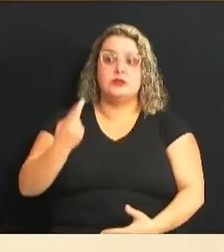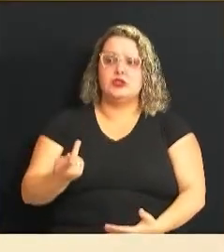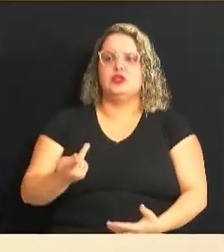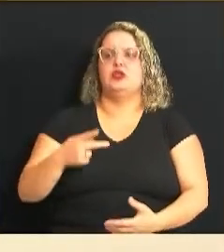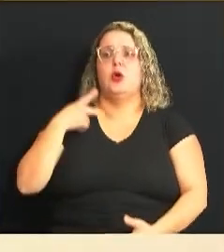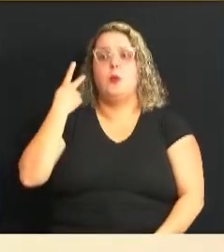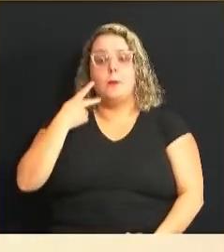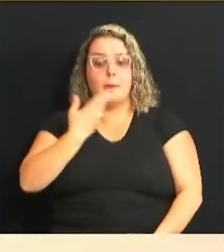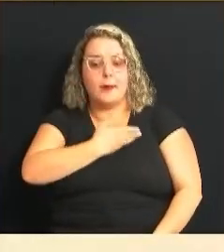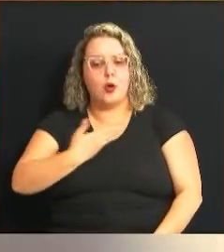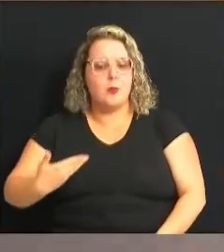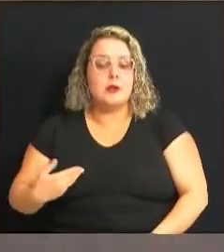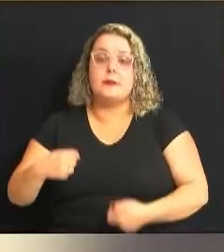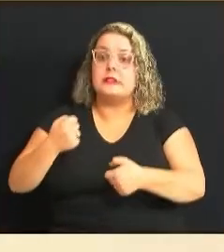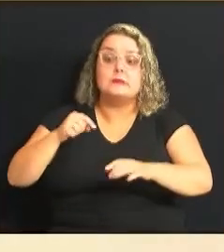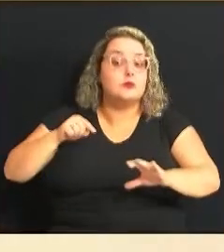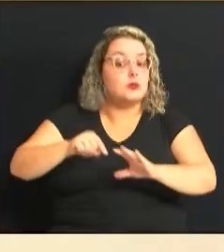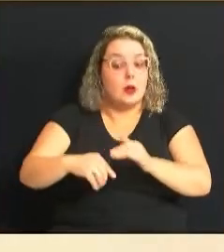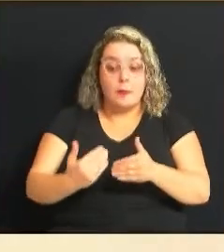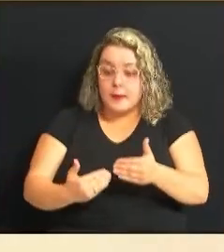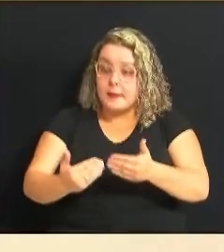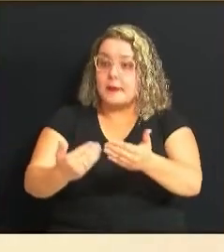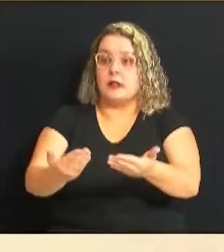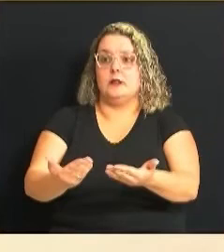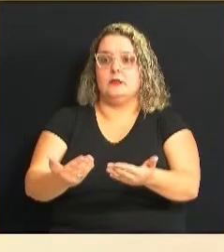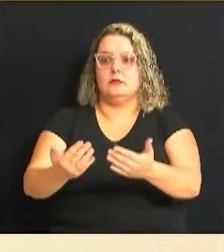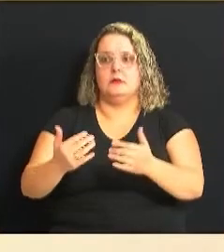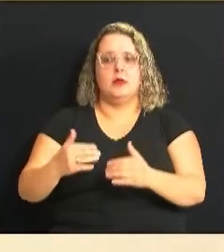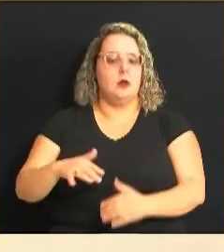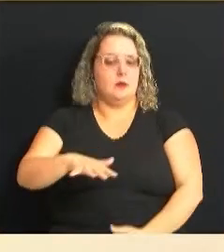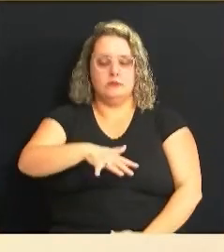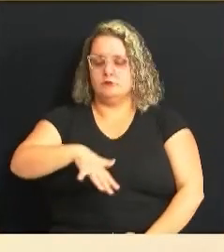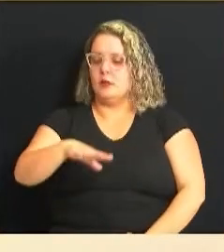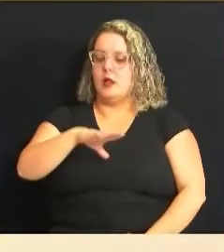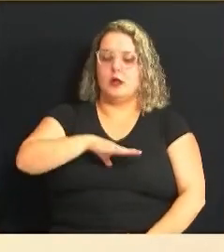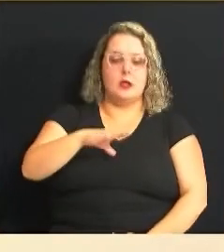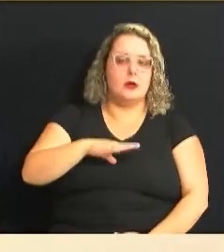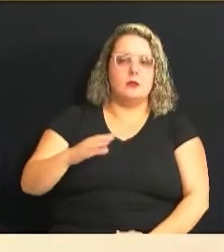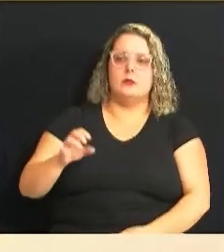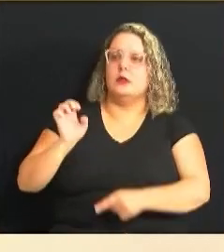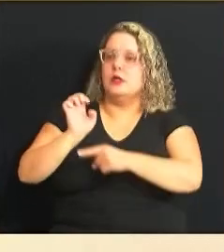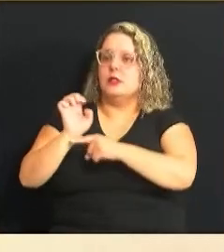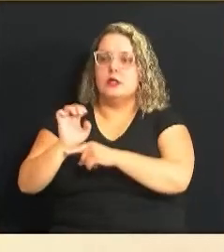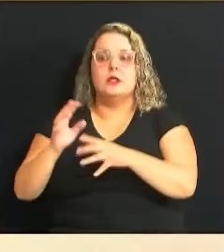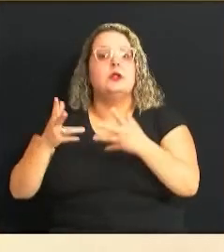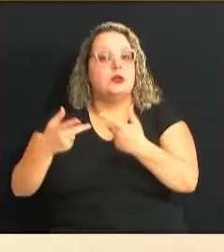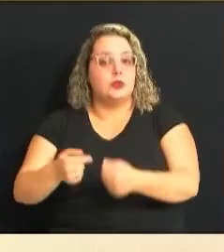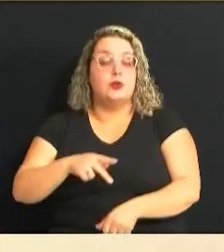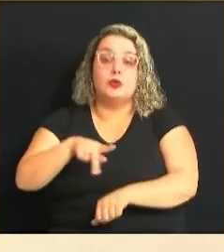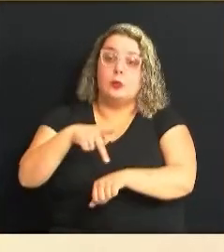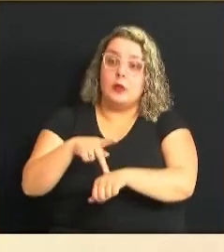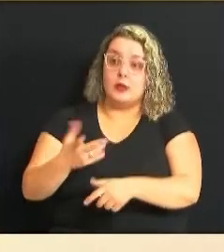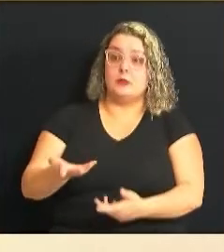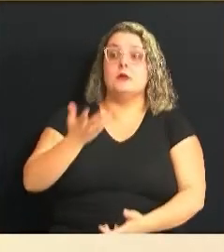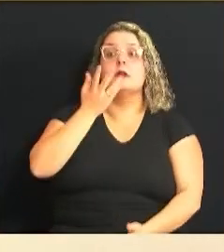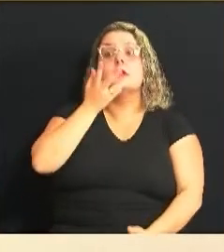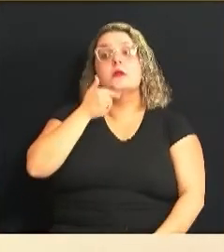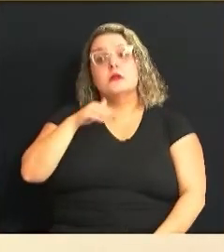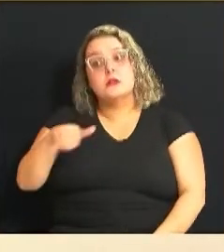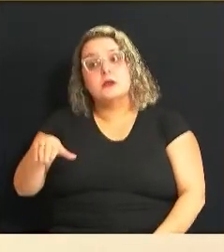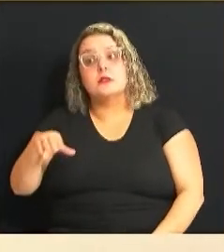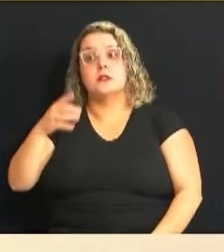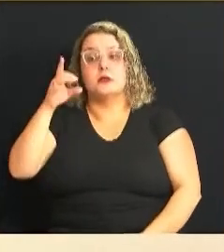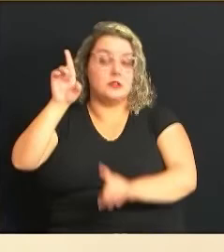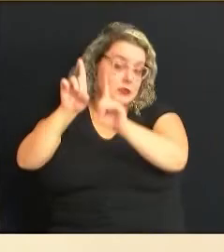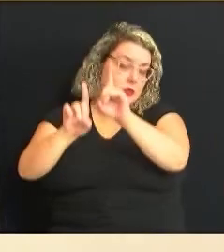os desafios, aquilo que nós precisamos avançar, né, tanto a nível municipal como estadual, como em todo o país, né, para essas